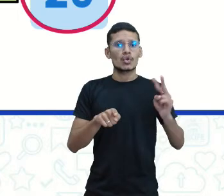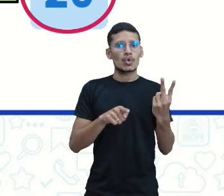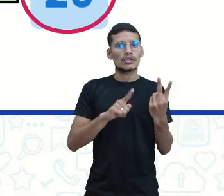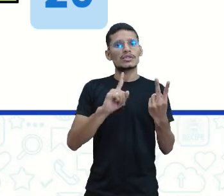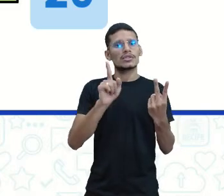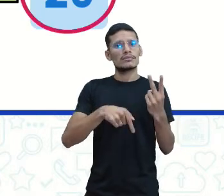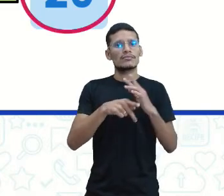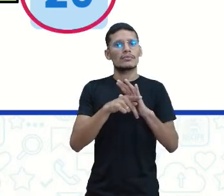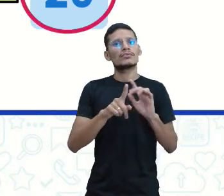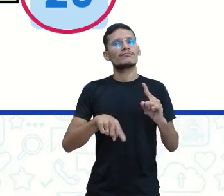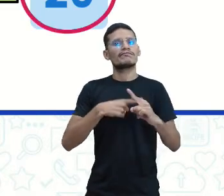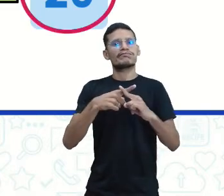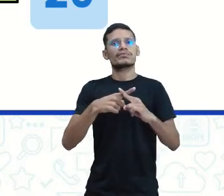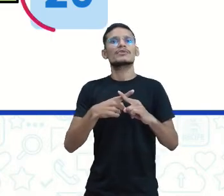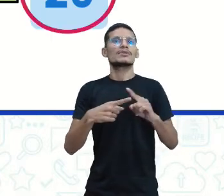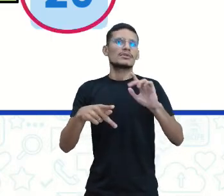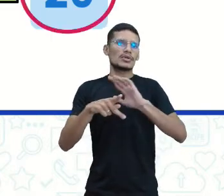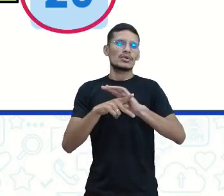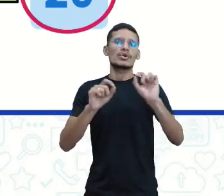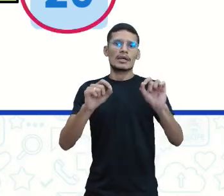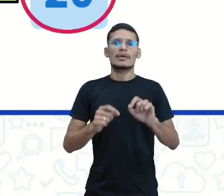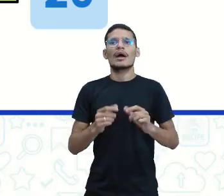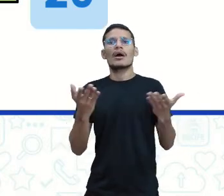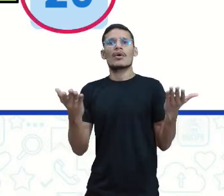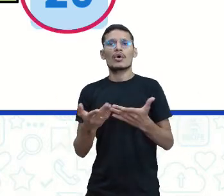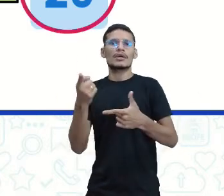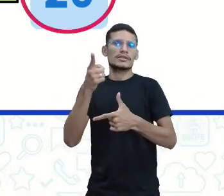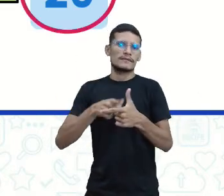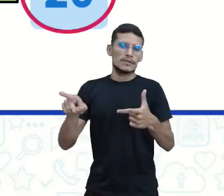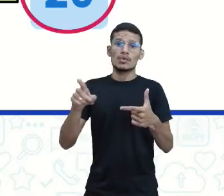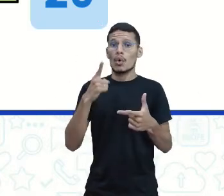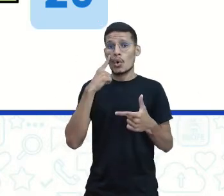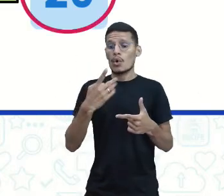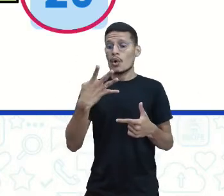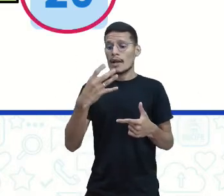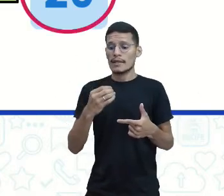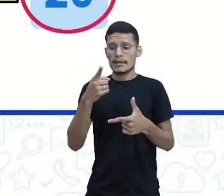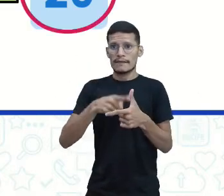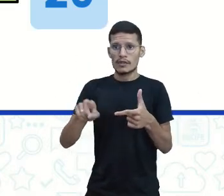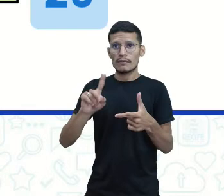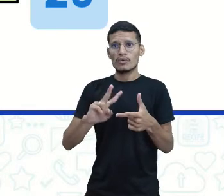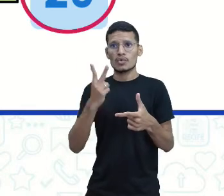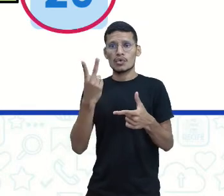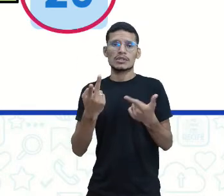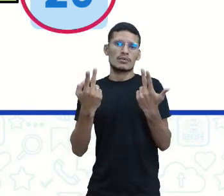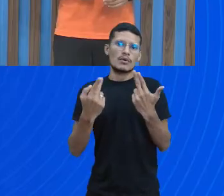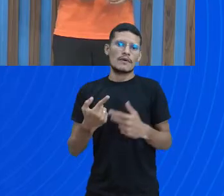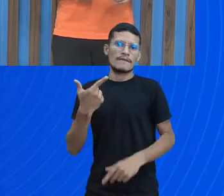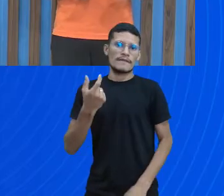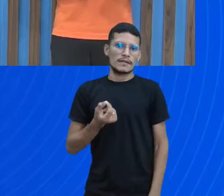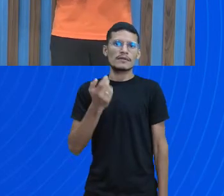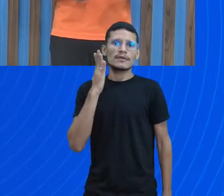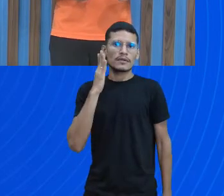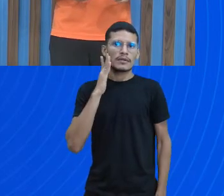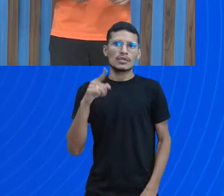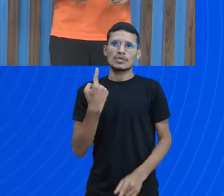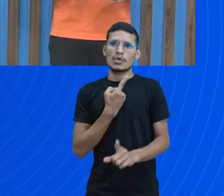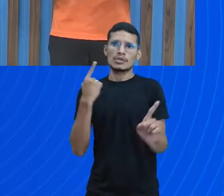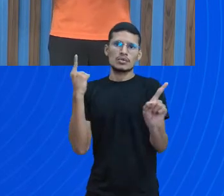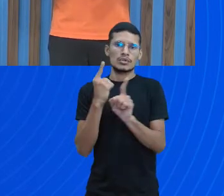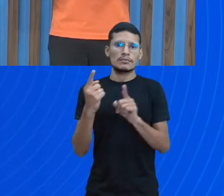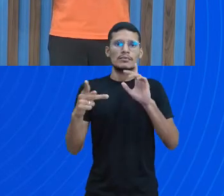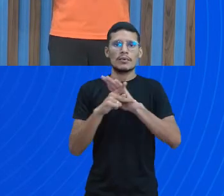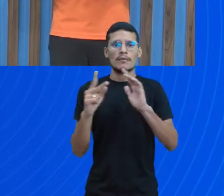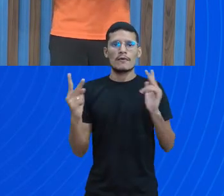outro membro lá, dividindo. Então, 40 dividido por 2 é igual a 20. Então, encontramos aí